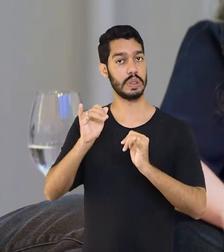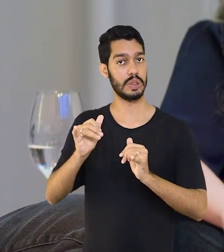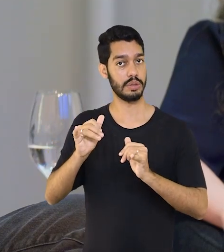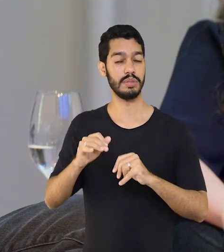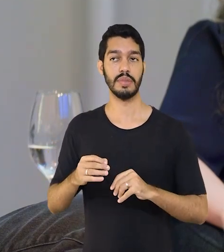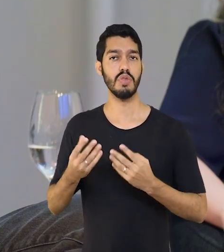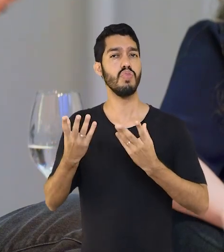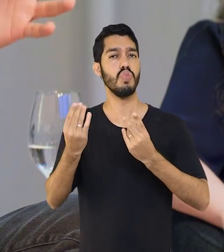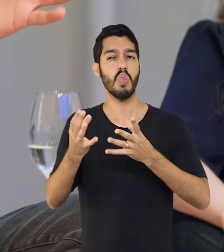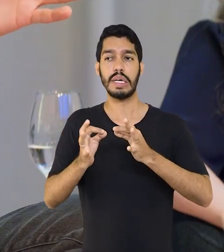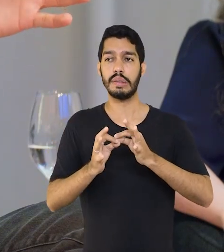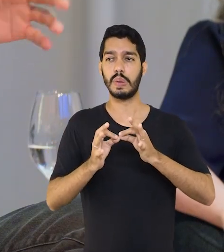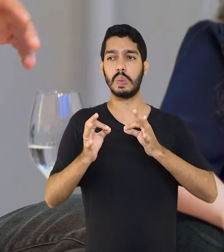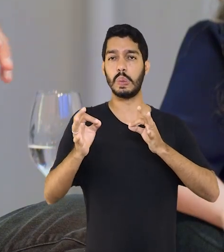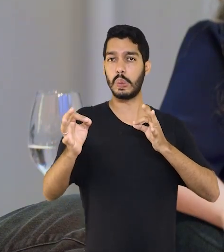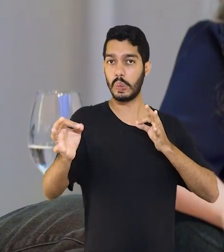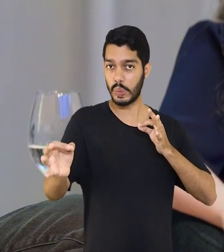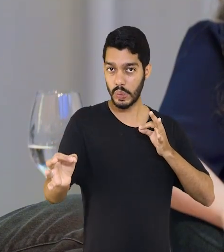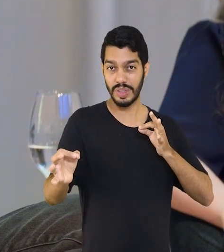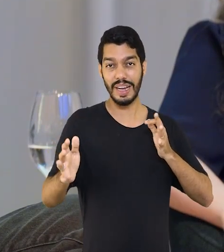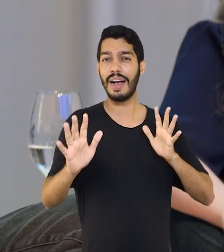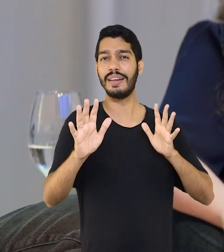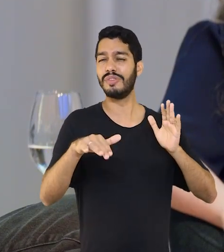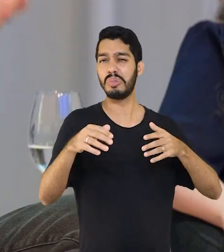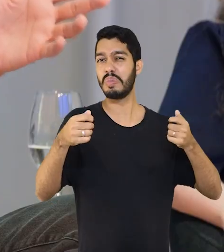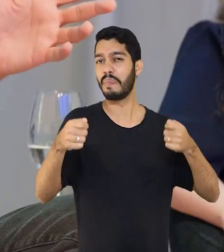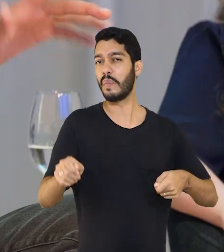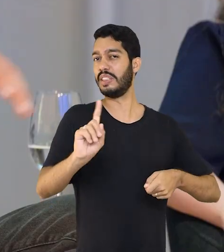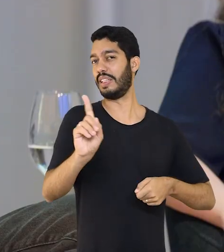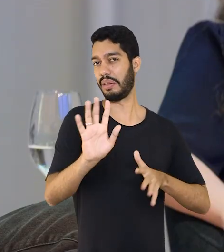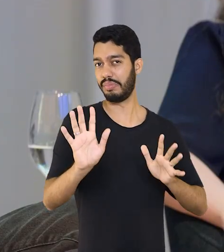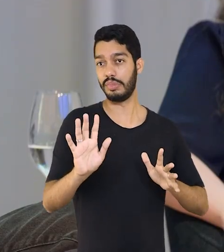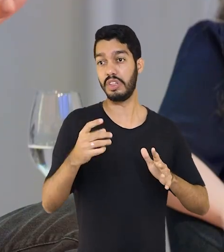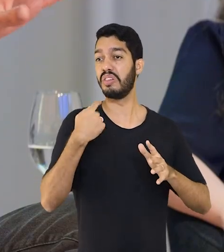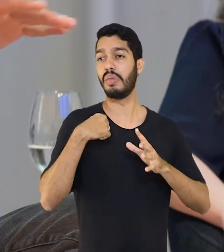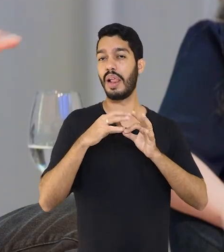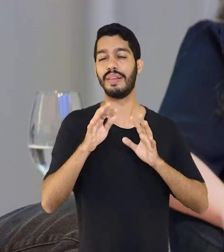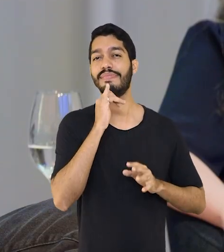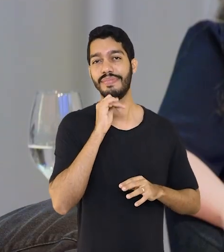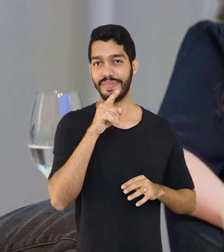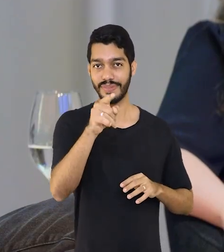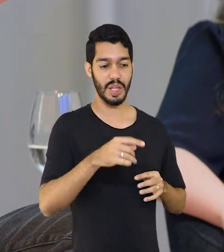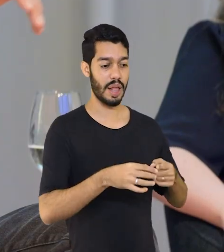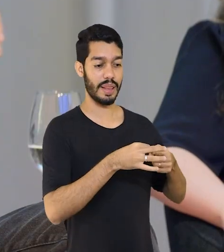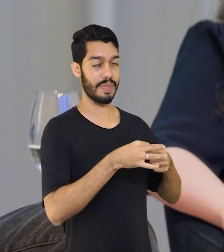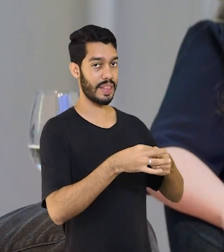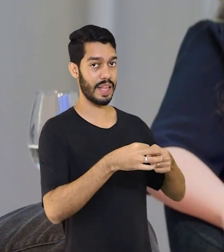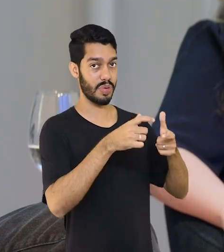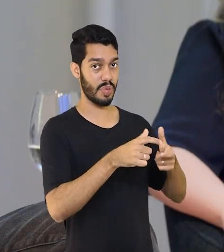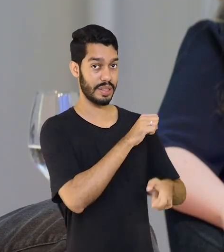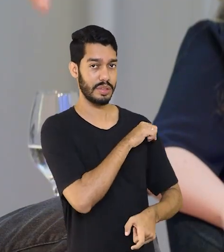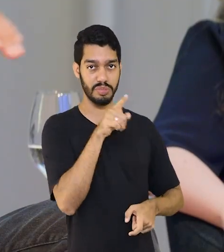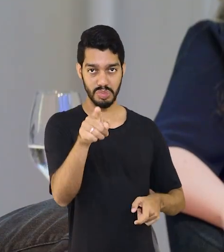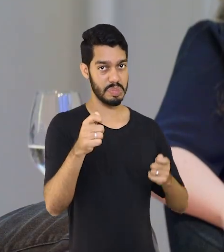evitar grandes deslocamentos e deslocamentos desnecessários. Aqui ninguém está falando, você mora na região